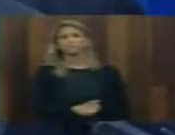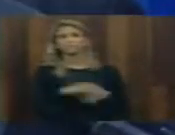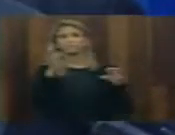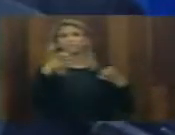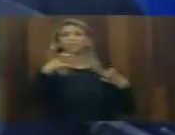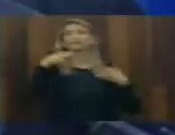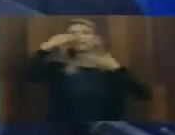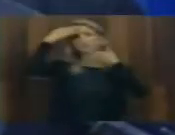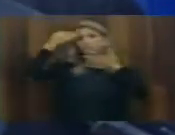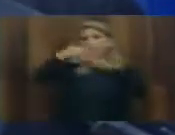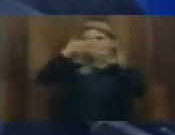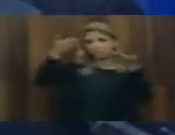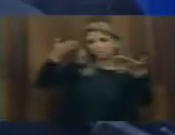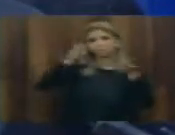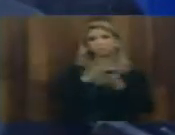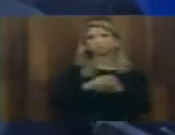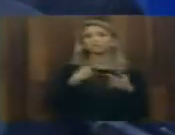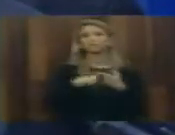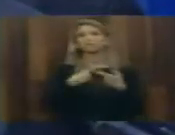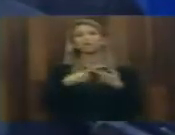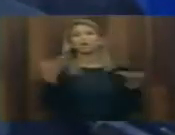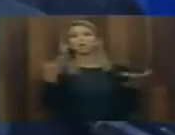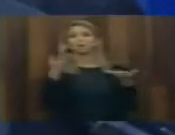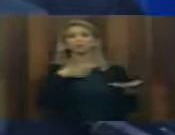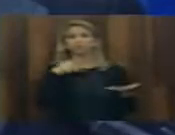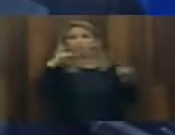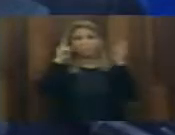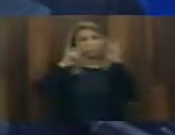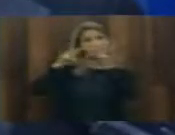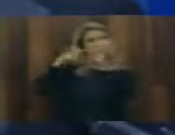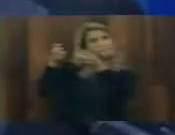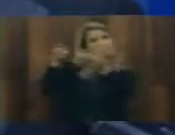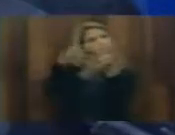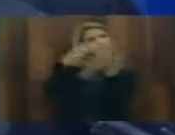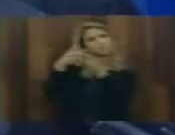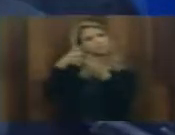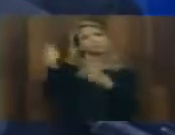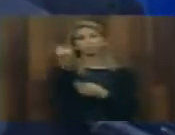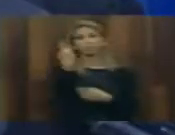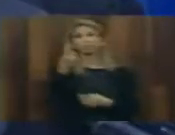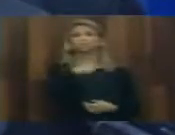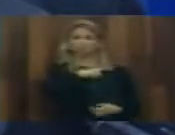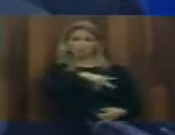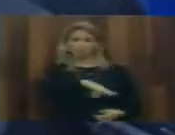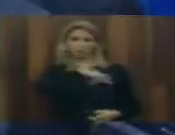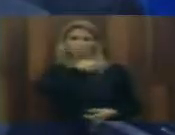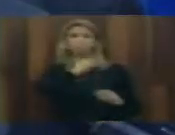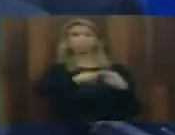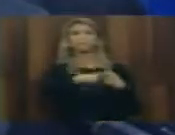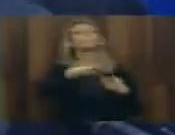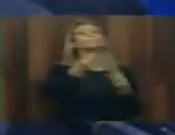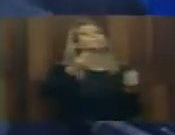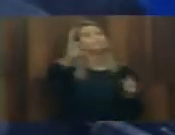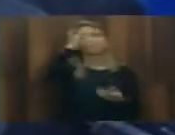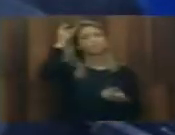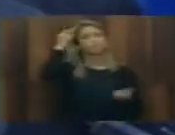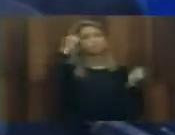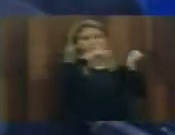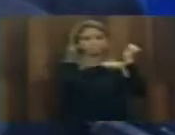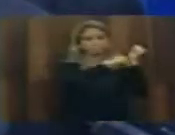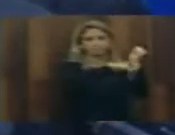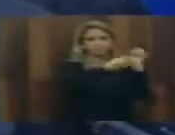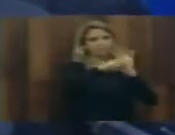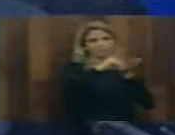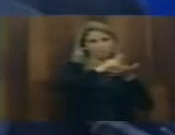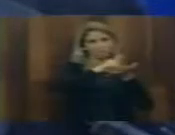vocês, que hoje eu vejo que vocês estão tendo coragem, como muitos tinham, porque eu não tenho ninguém dentro